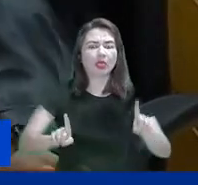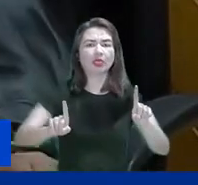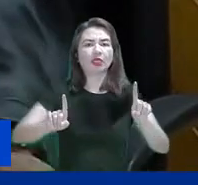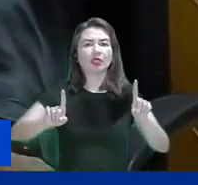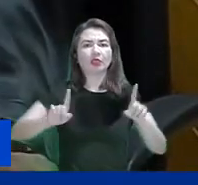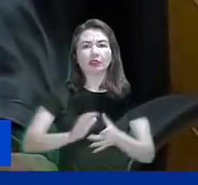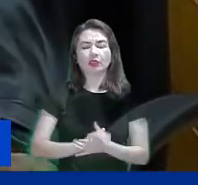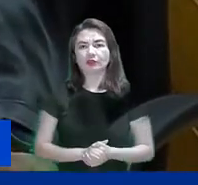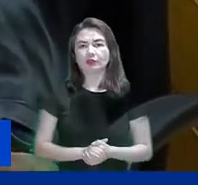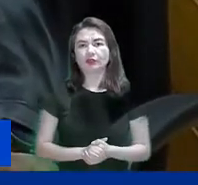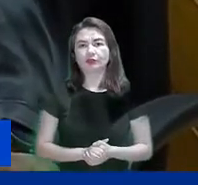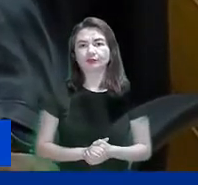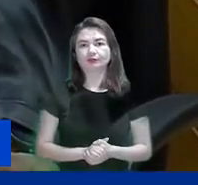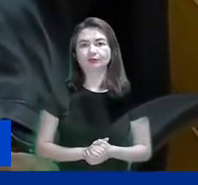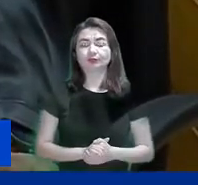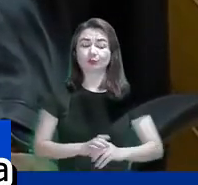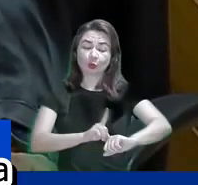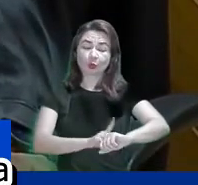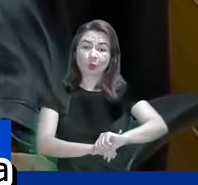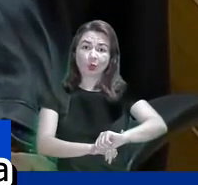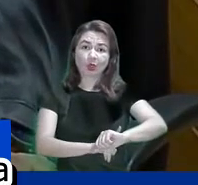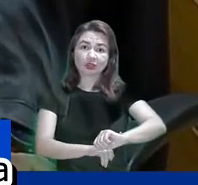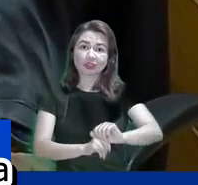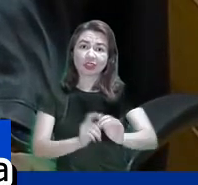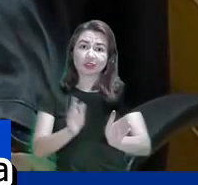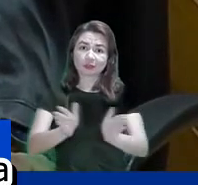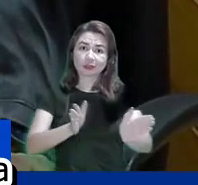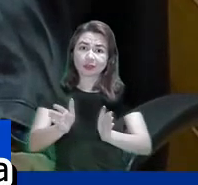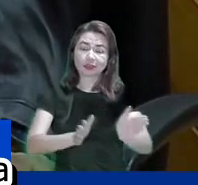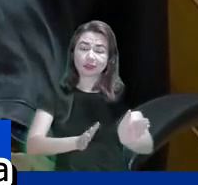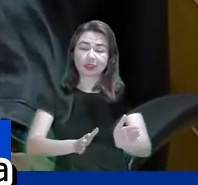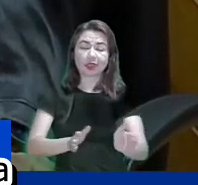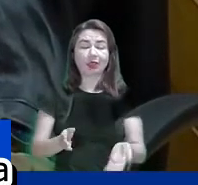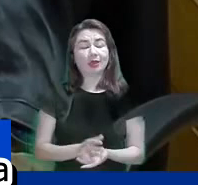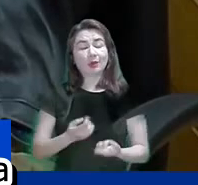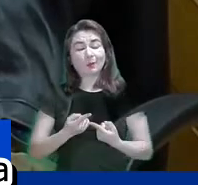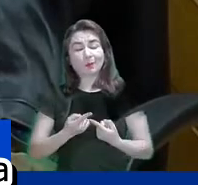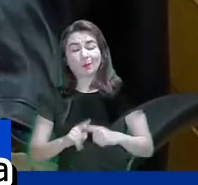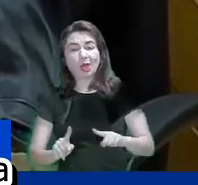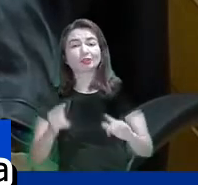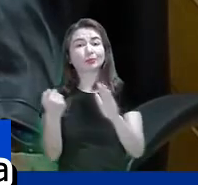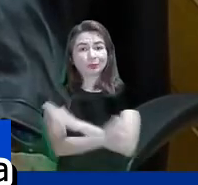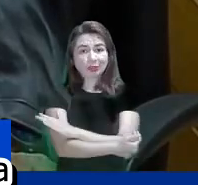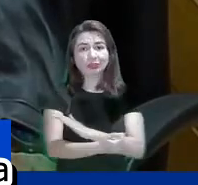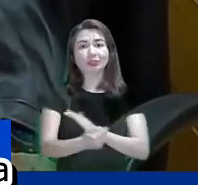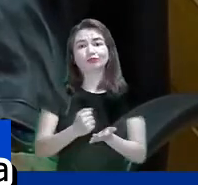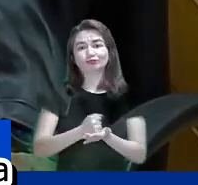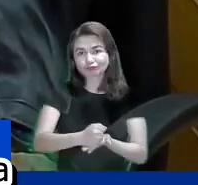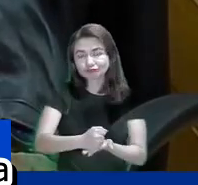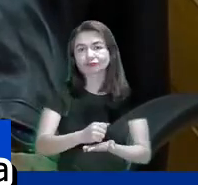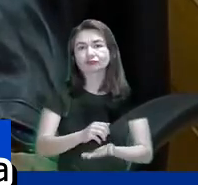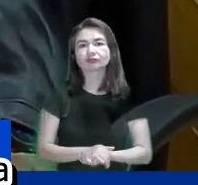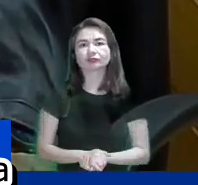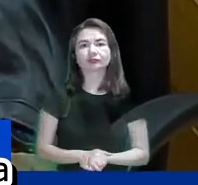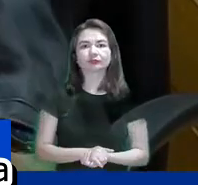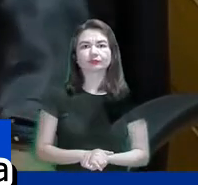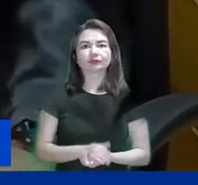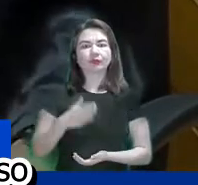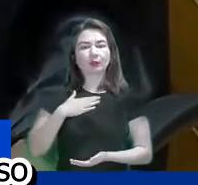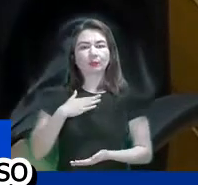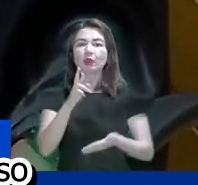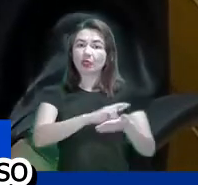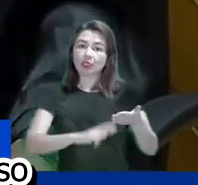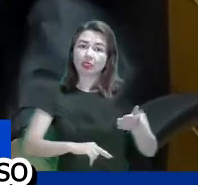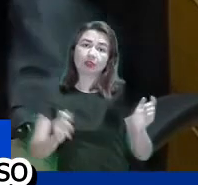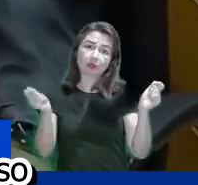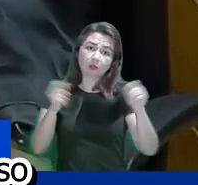em relação à tempestividade, teria, então, descumprido esse requisito. É o breve relatório, eu já posso me